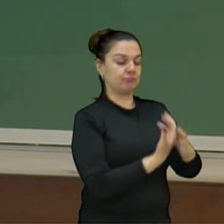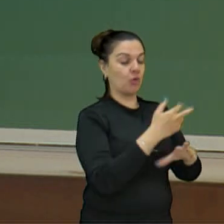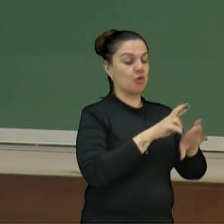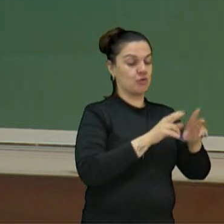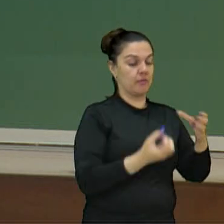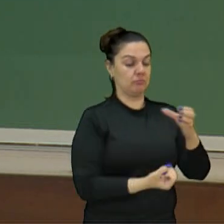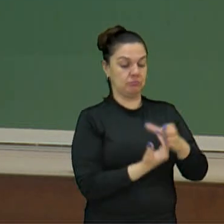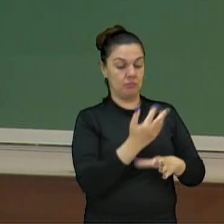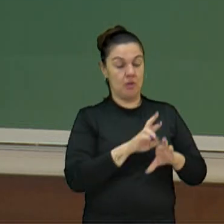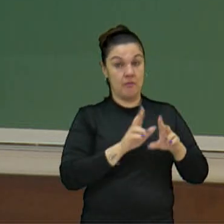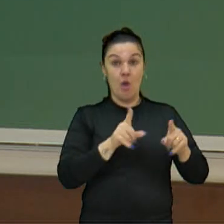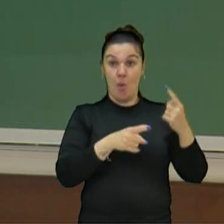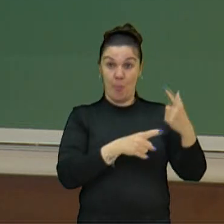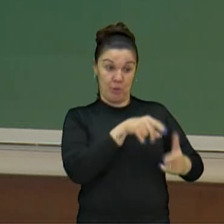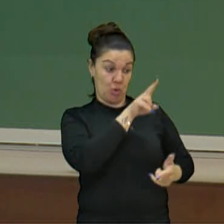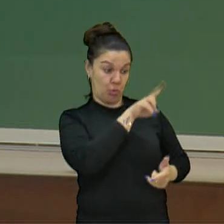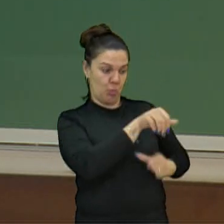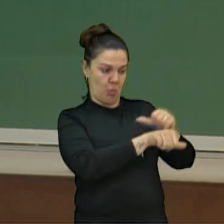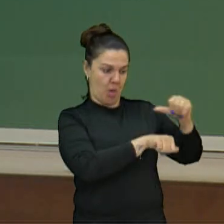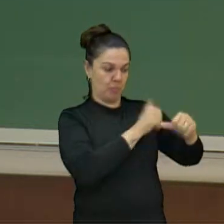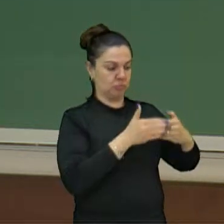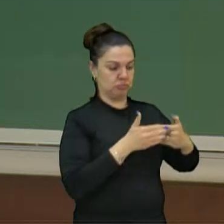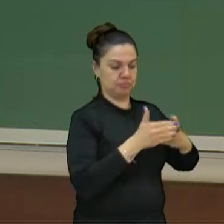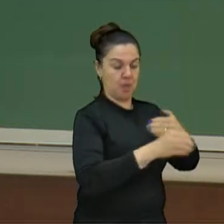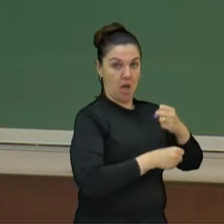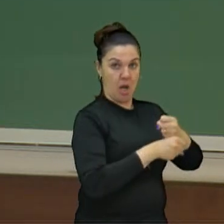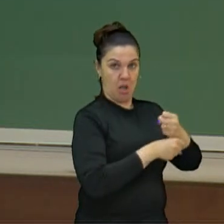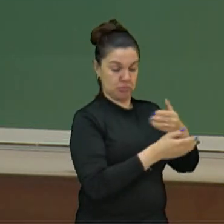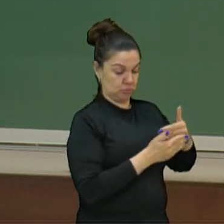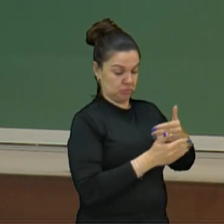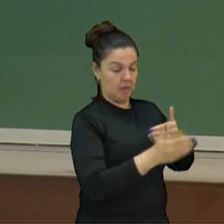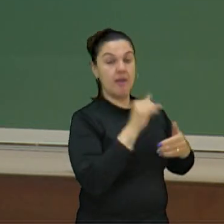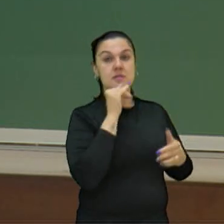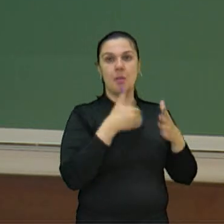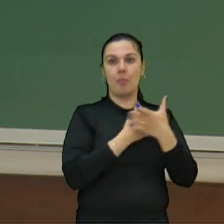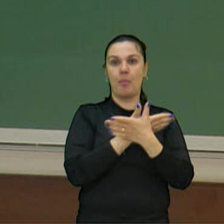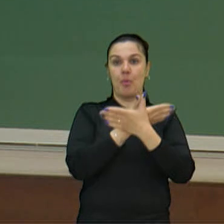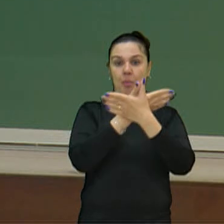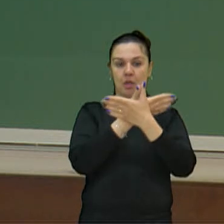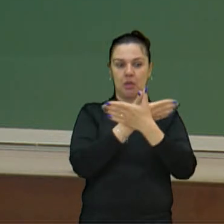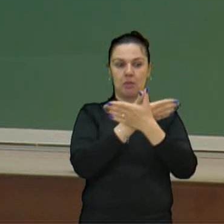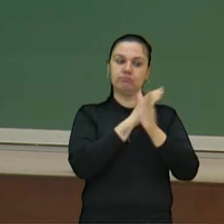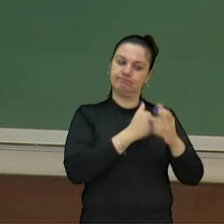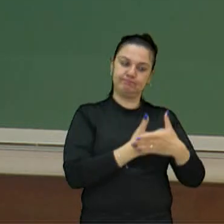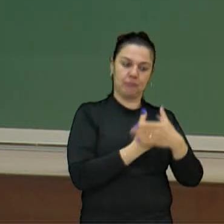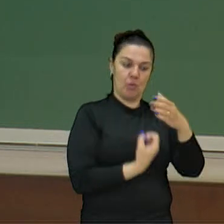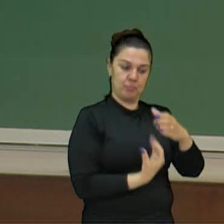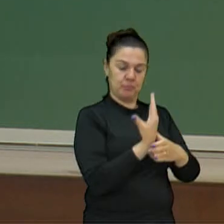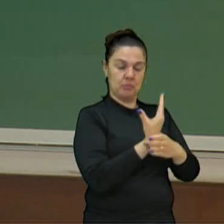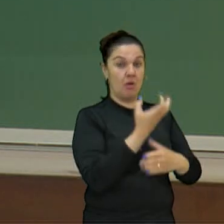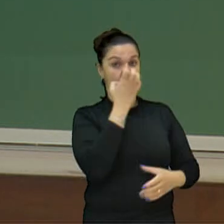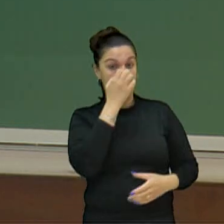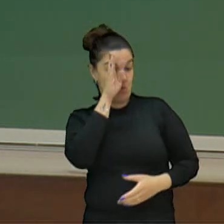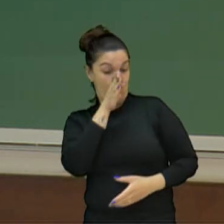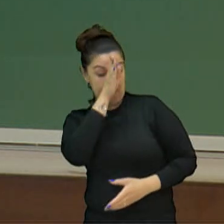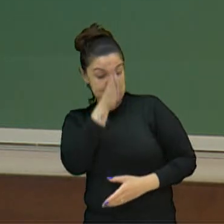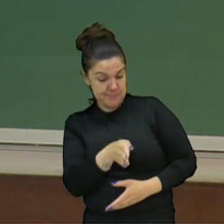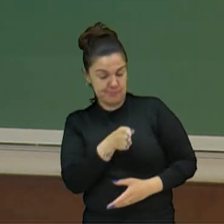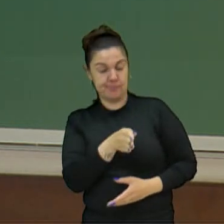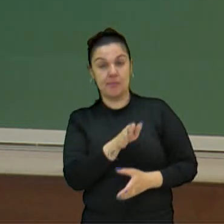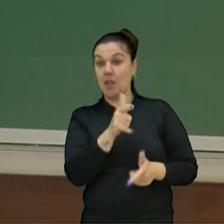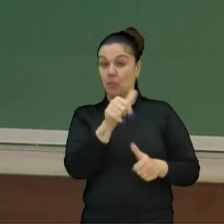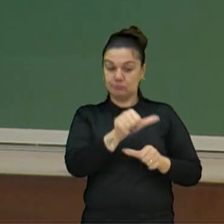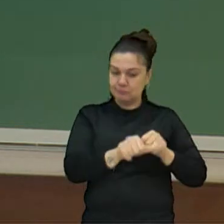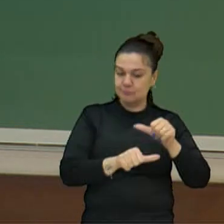porque se uma espécie ela não se modifica ao longo do tempo, então, por exemplo, uma espécie de borboleta, ela surgiu exatamente como ela é. O cachorro surgiu exatamente como ele é,